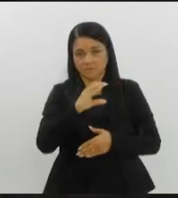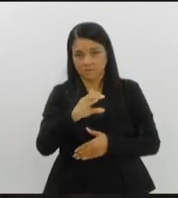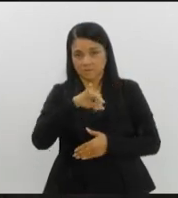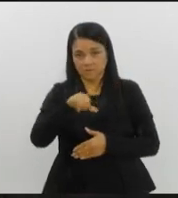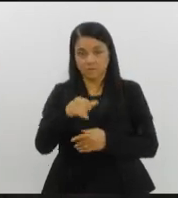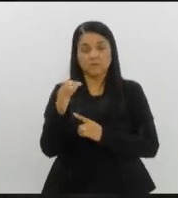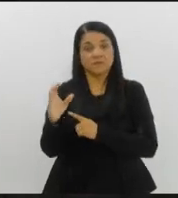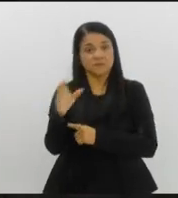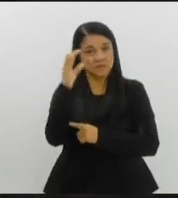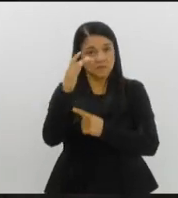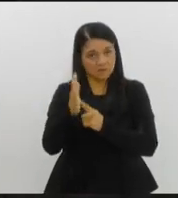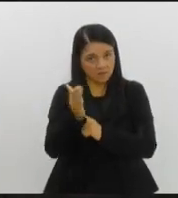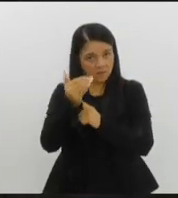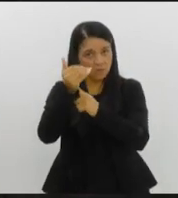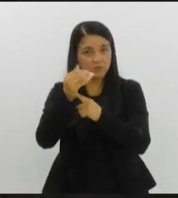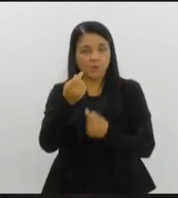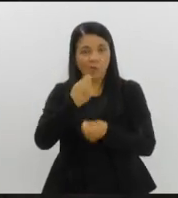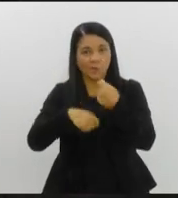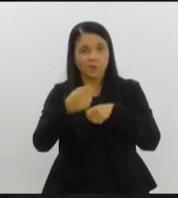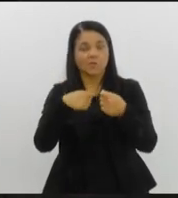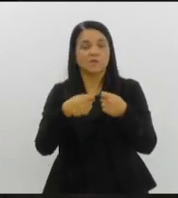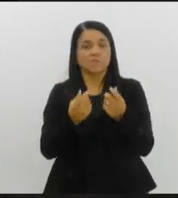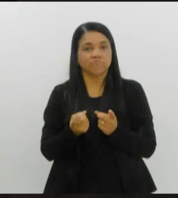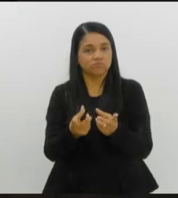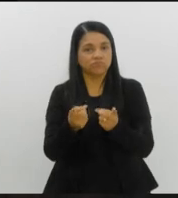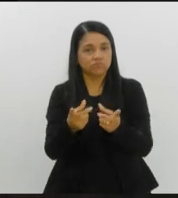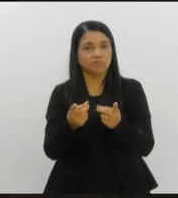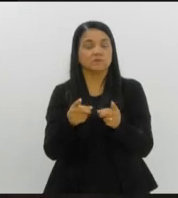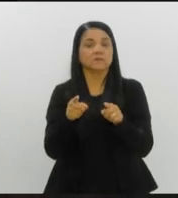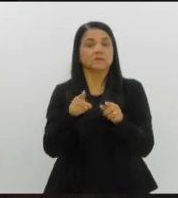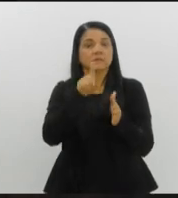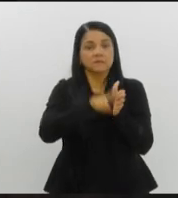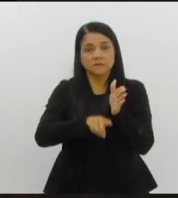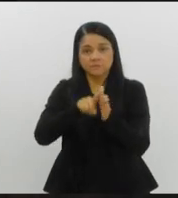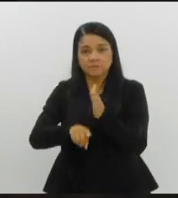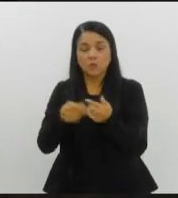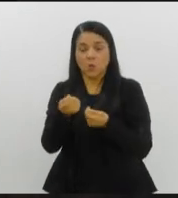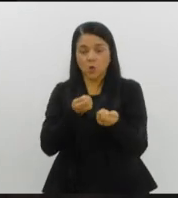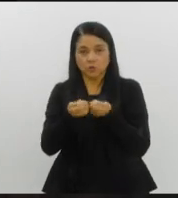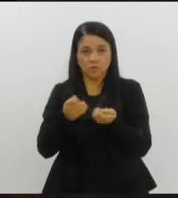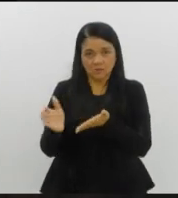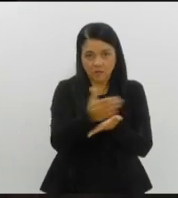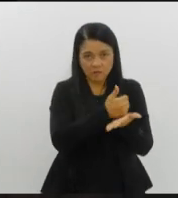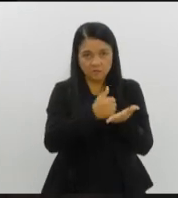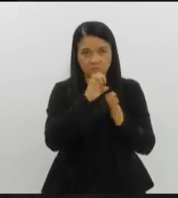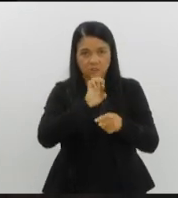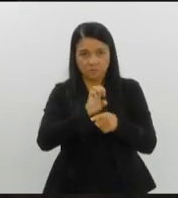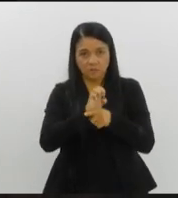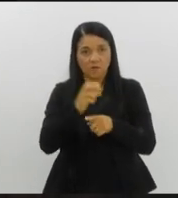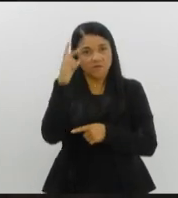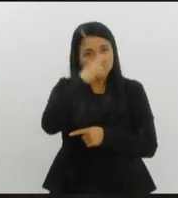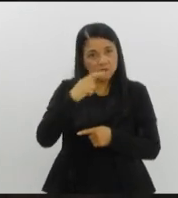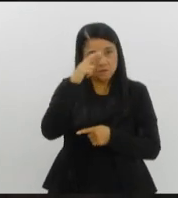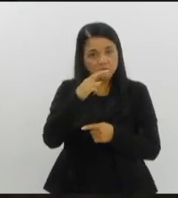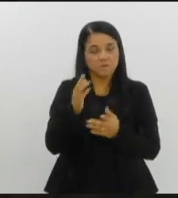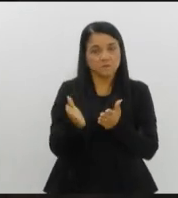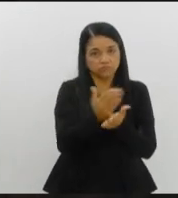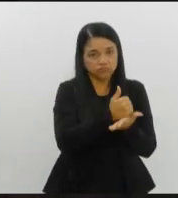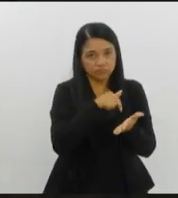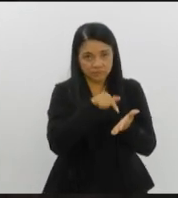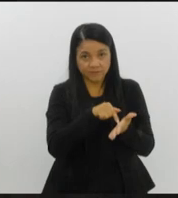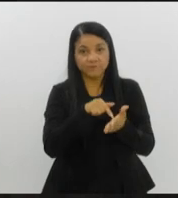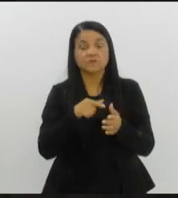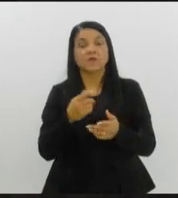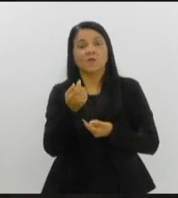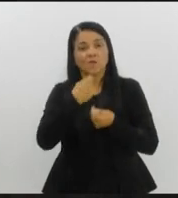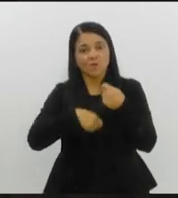Ciência e Tecnologia, Economia, Indústria e Comércio, Tributação, Controle da Arrecadação Estadual de Fiscalização dos Tributos Estaduais e